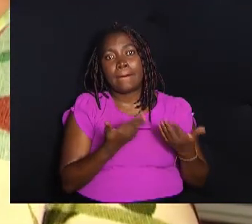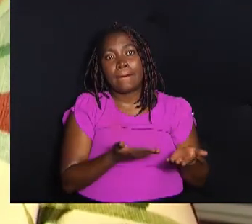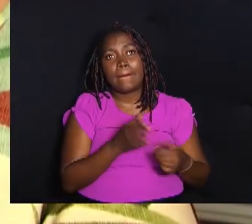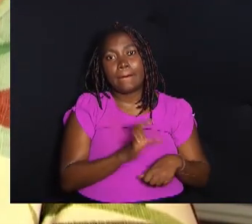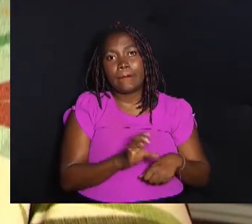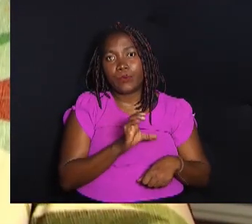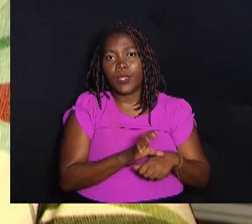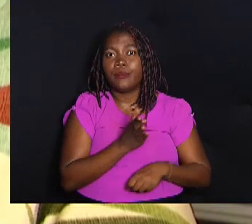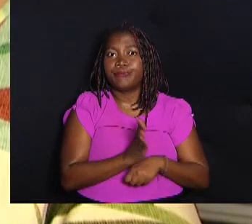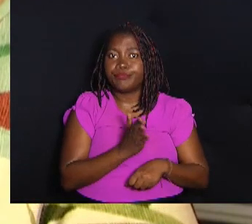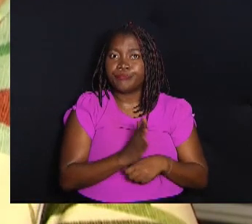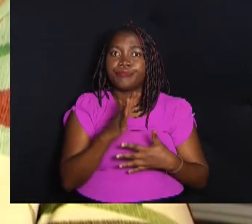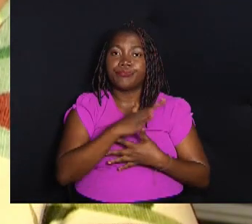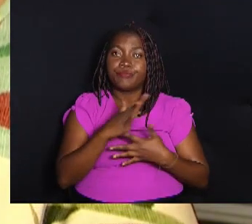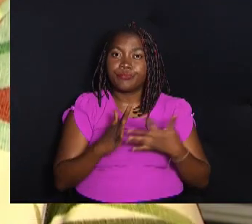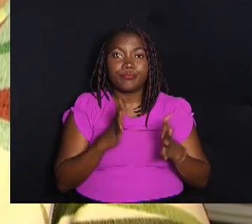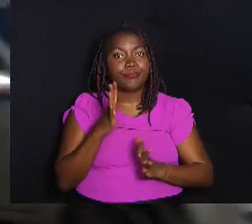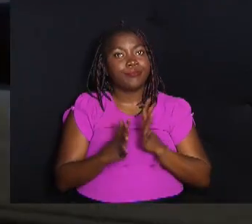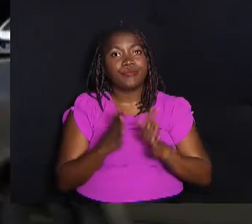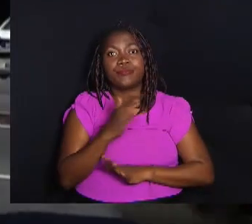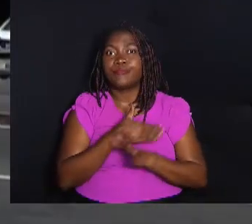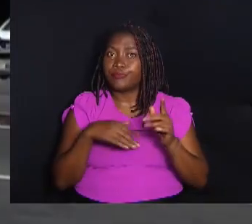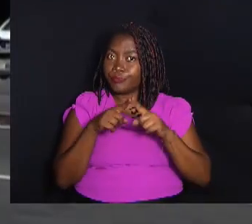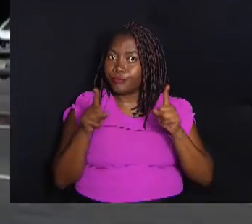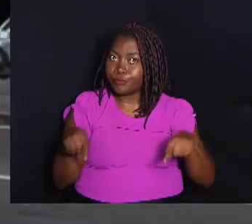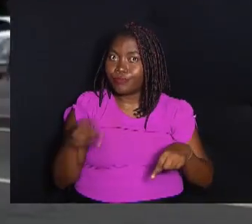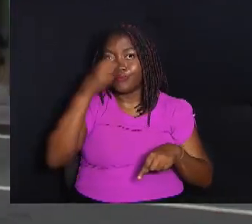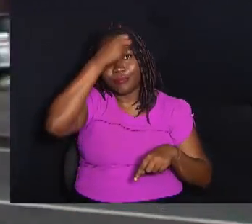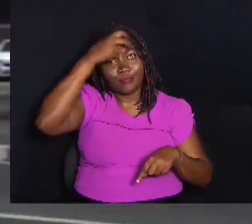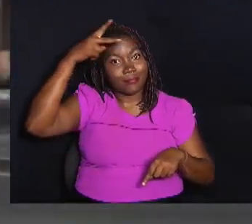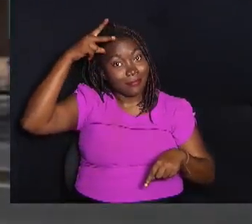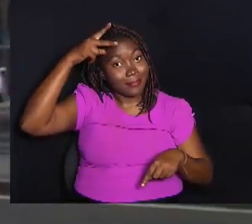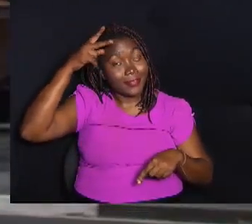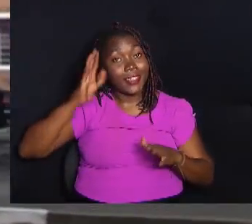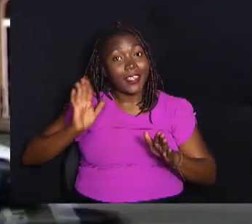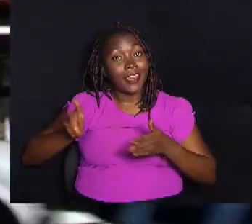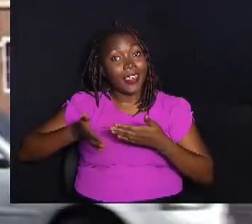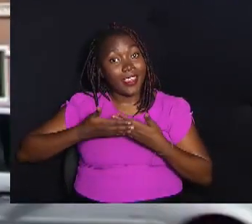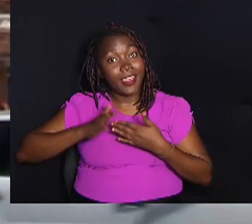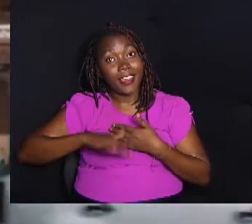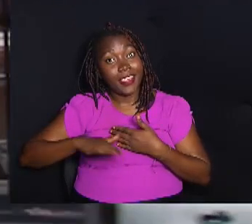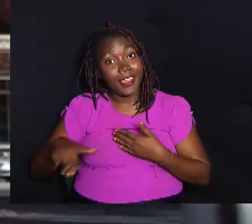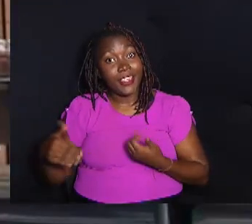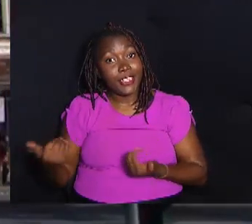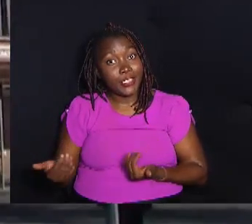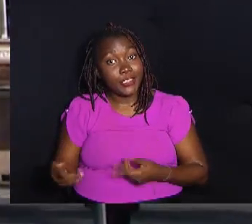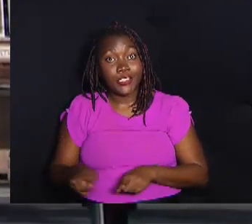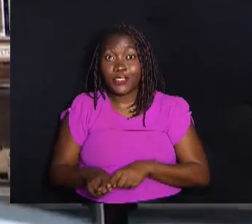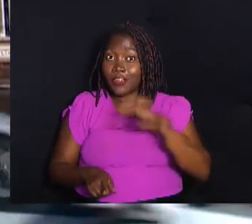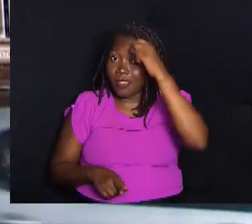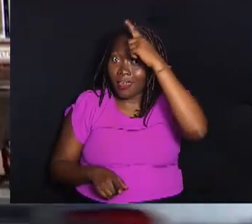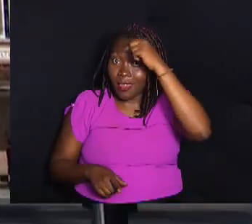capacitação em libras para todos os Servidores Municipais O Abrigo Municipal para crianças e jovens e a cultura receberam